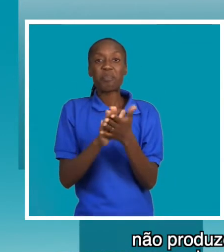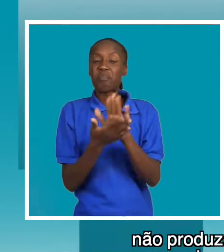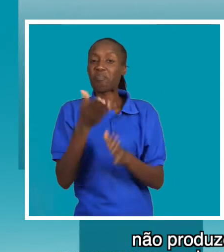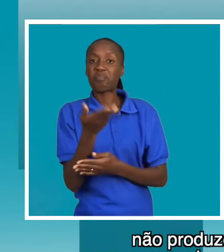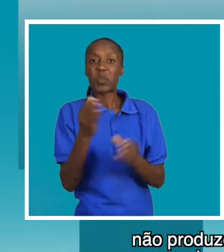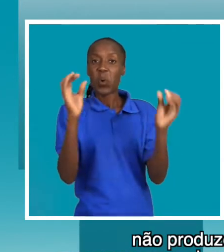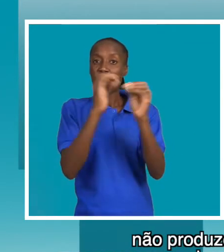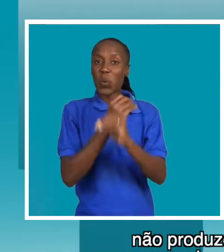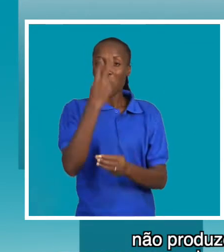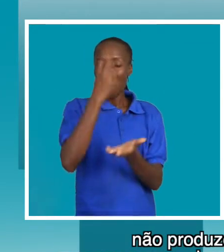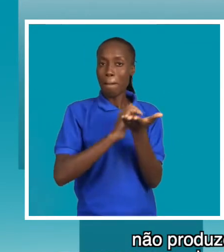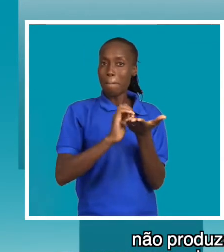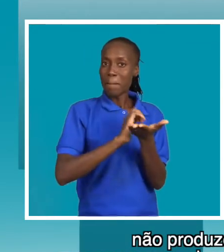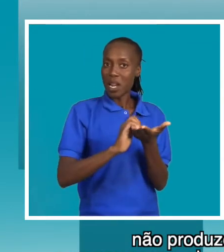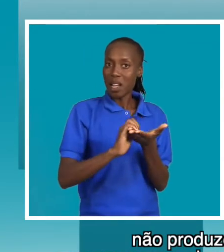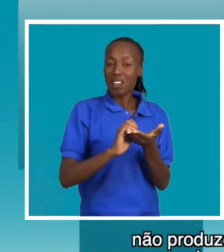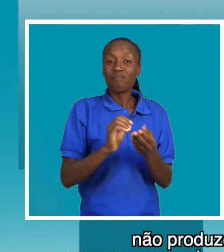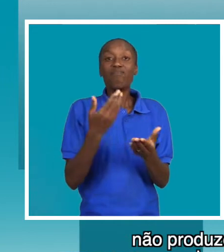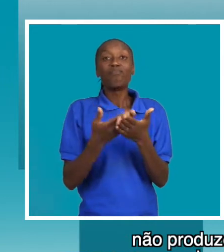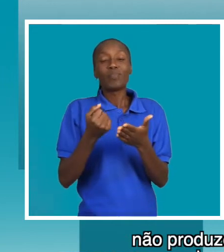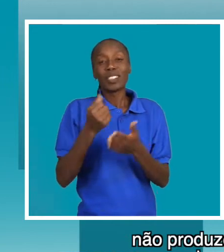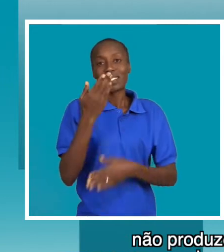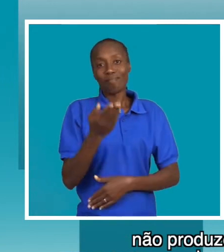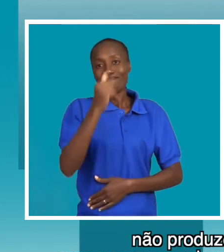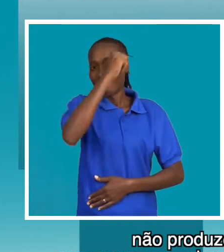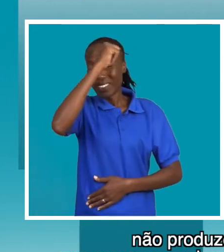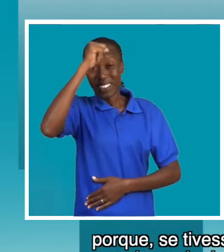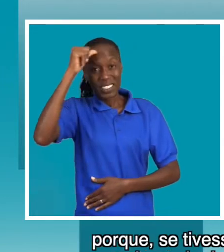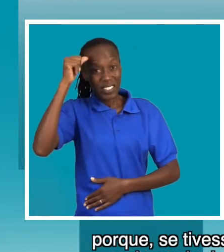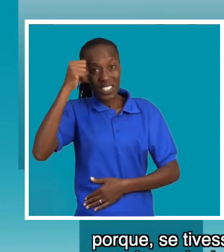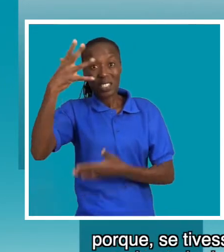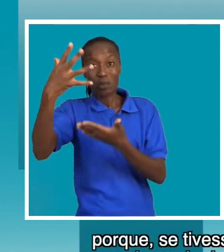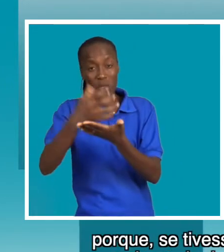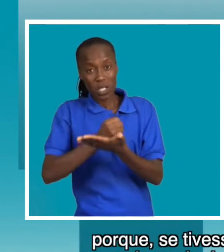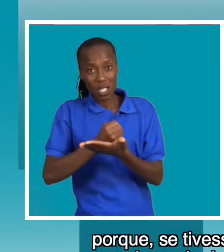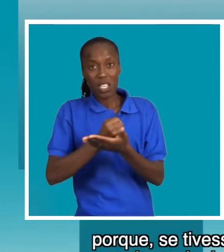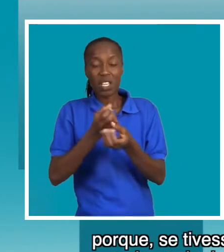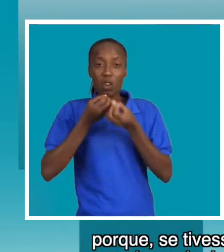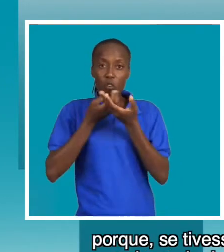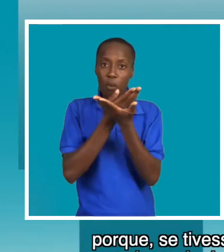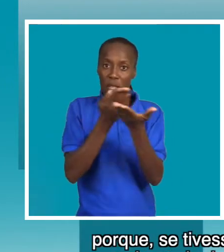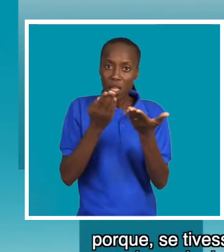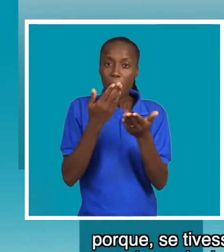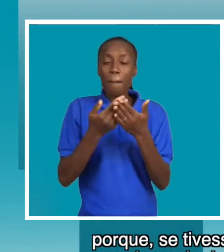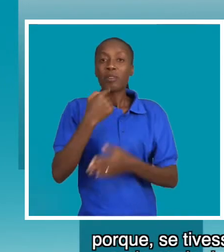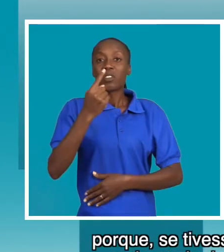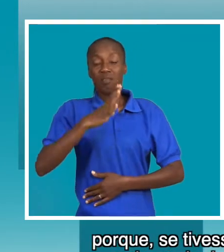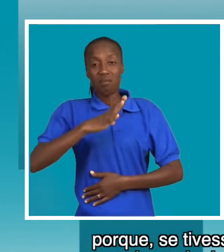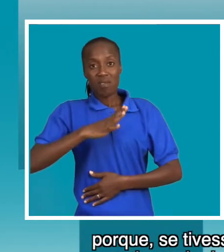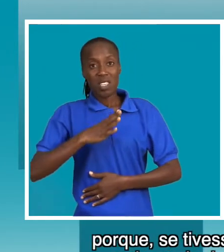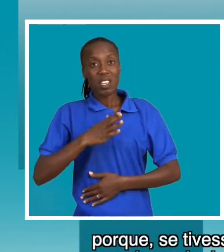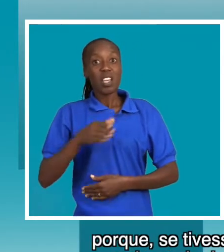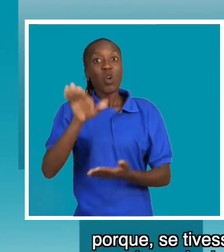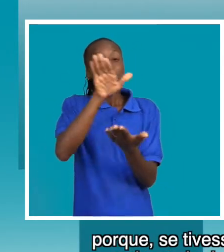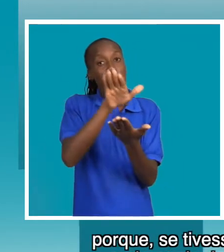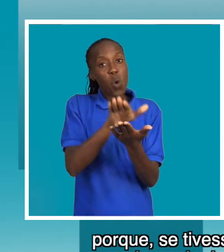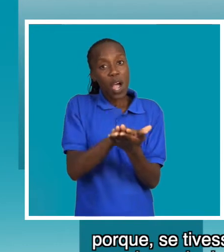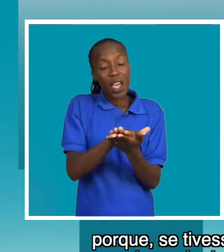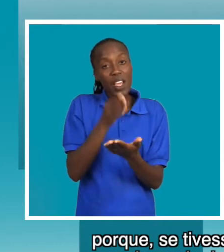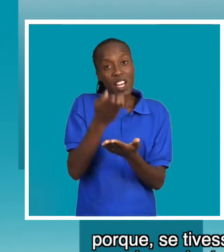braile, o que nos causa alguma dificuldade de obter essa informação. porque se tivesse essa informação no mercado, não certamente teríamos essa informação